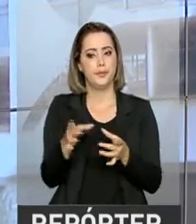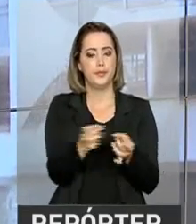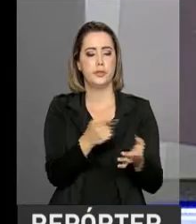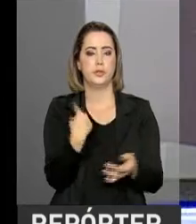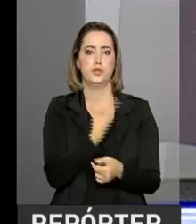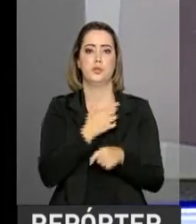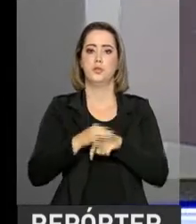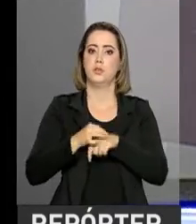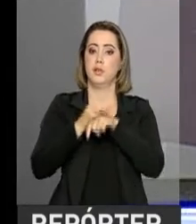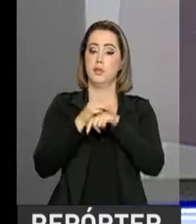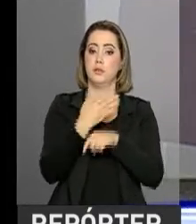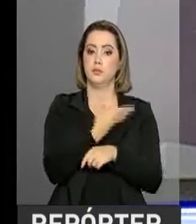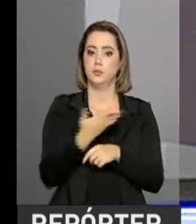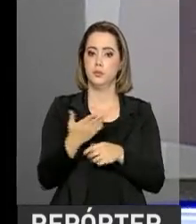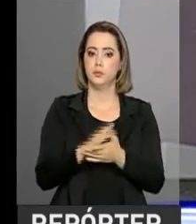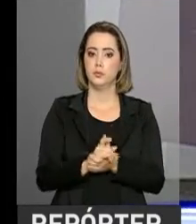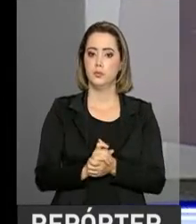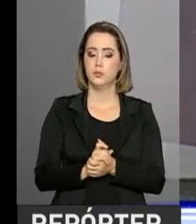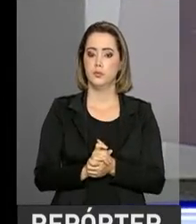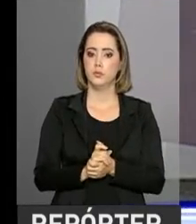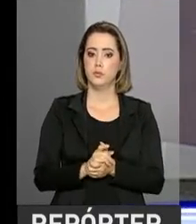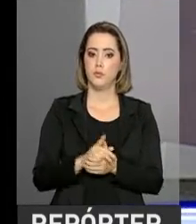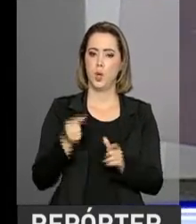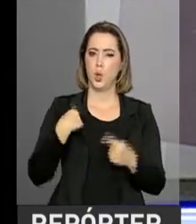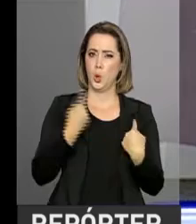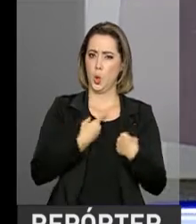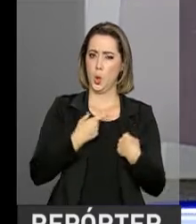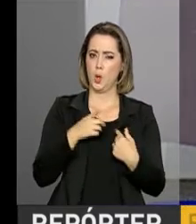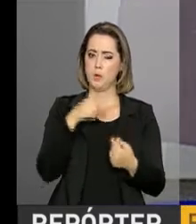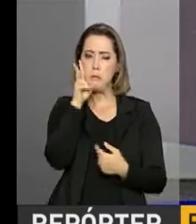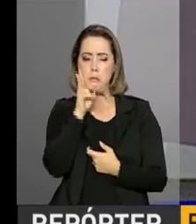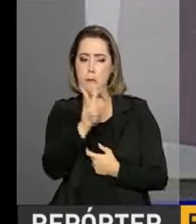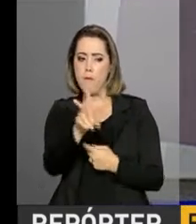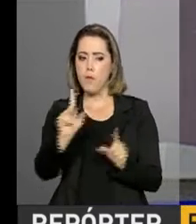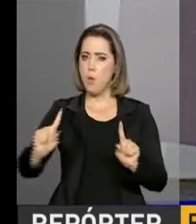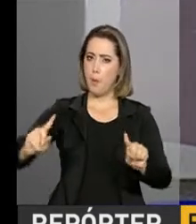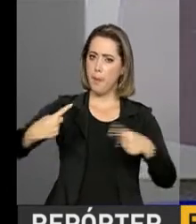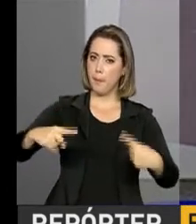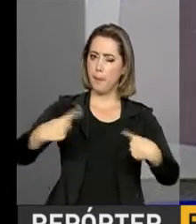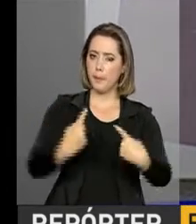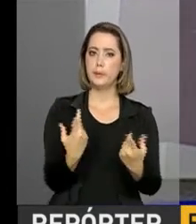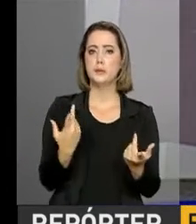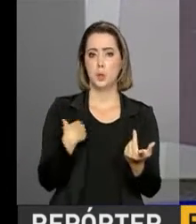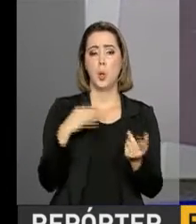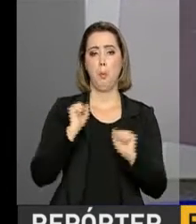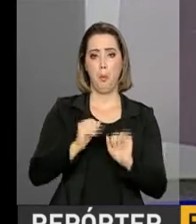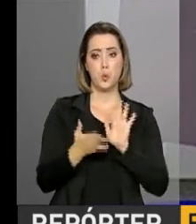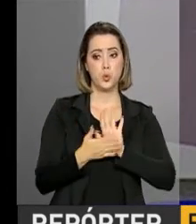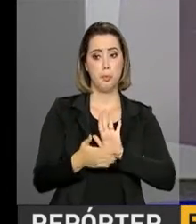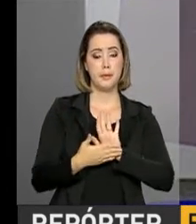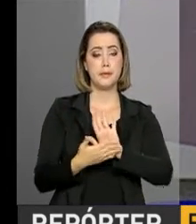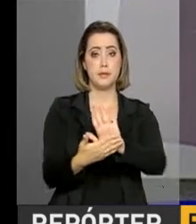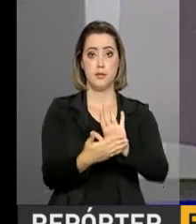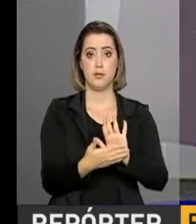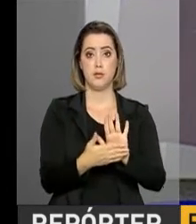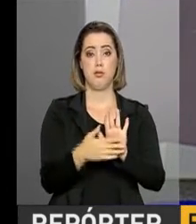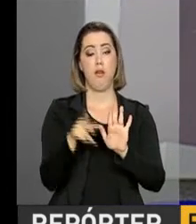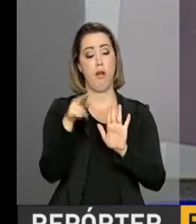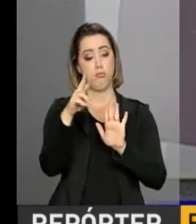lo nas denúncias que nós temos de que nós não podemos aqui apresentar os senhores que foi relatado pela